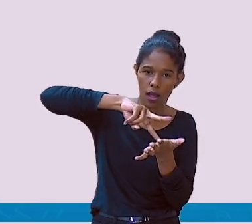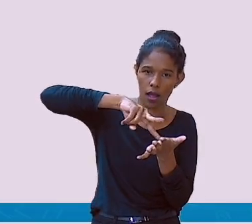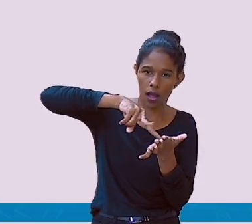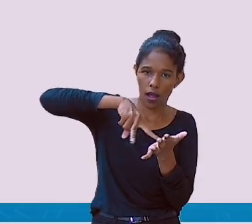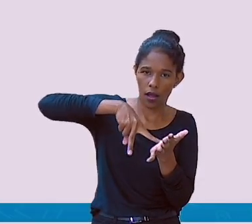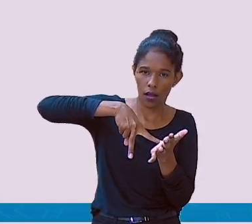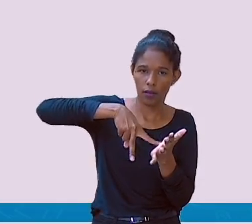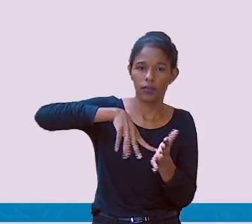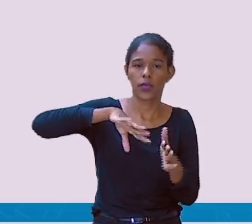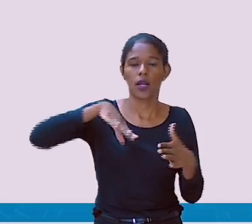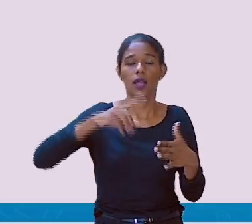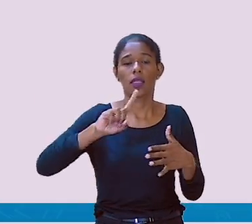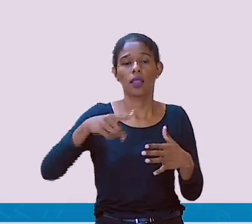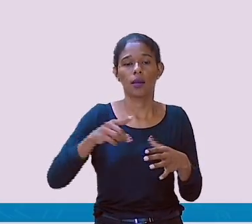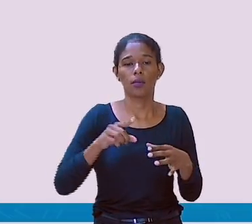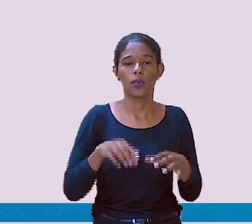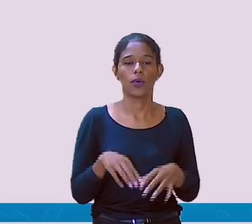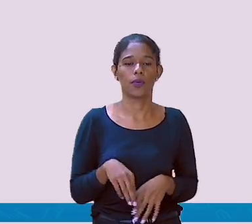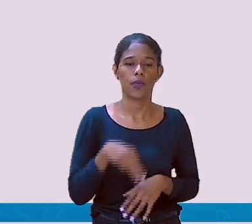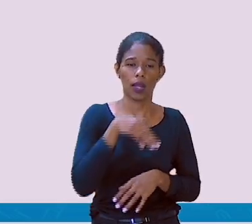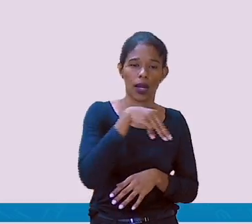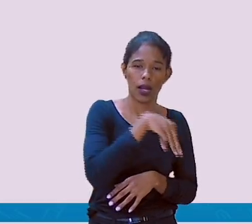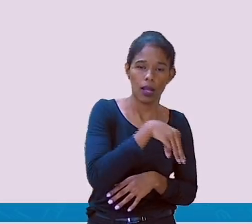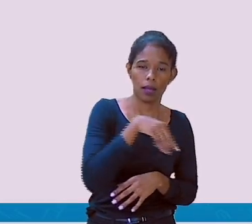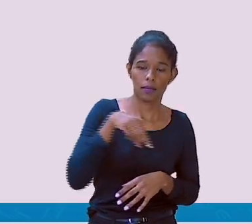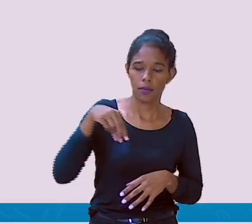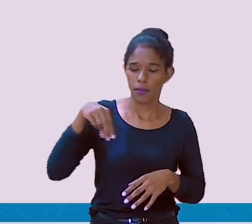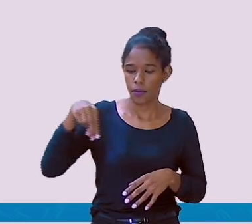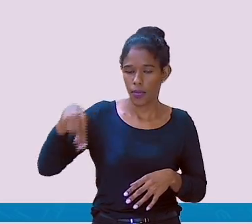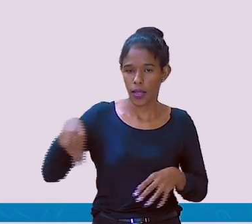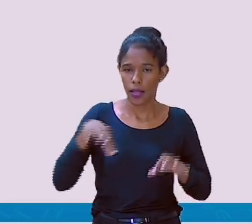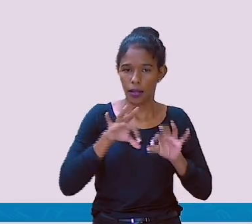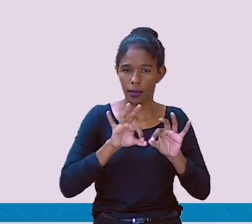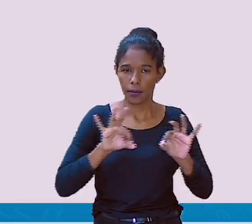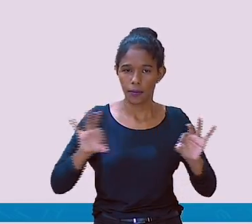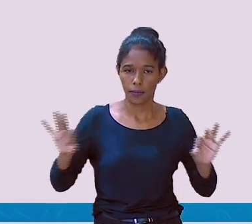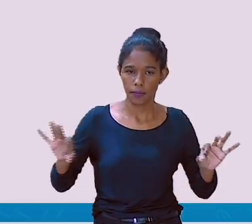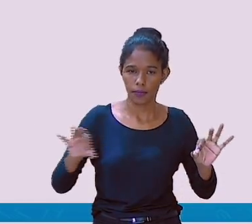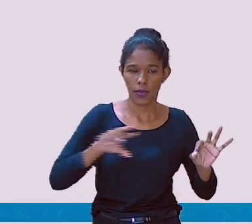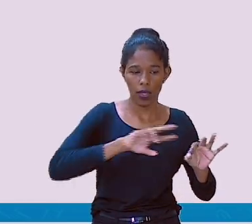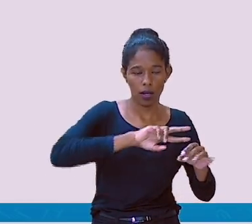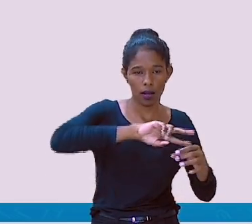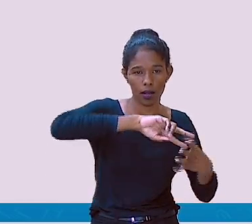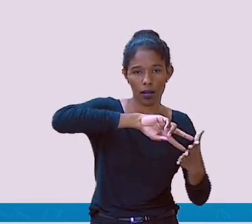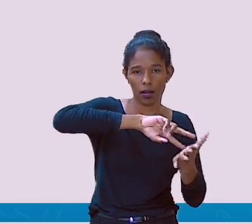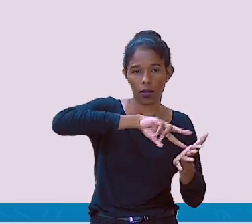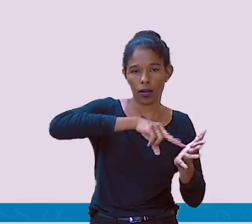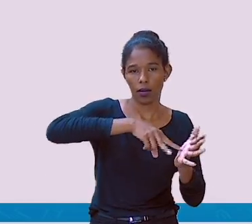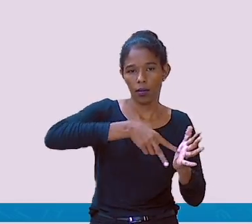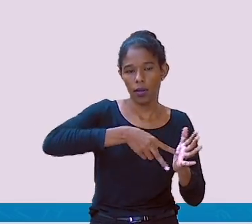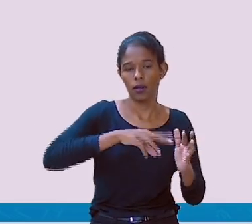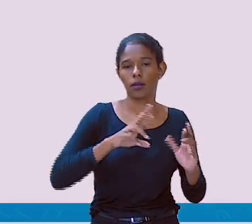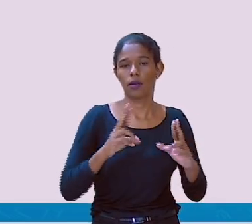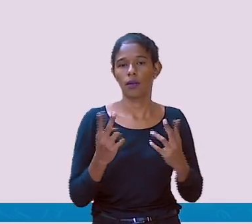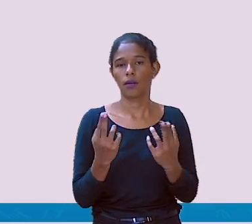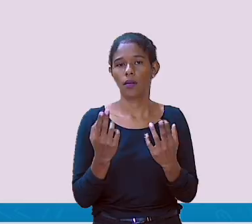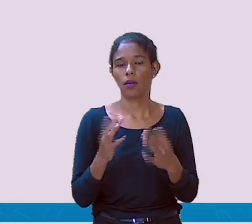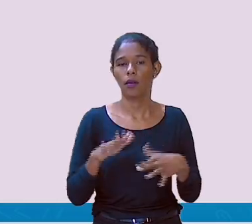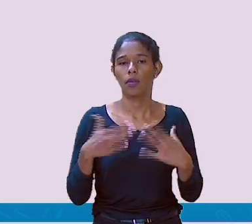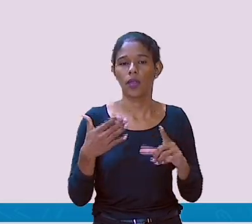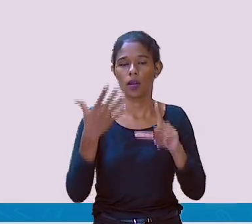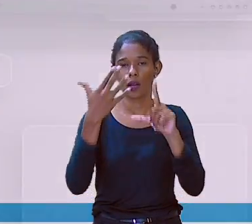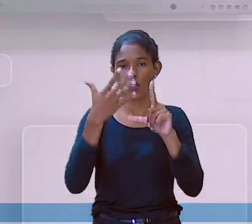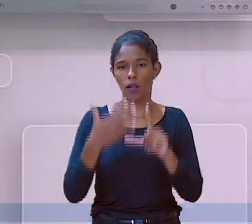a medida para o segmento MN. Então, eu só fiz no próximo slide